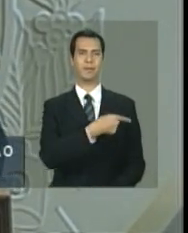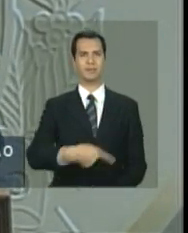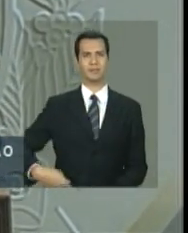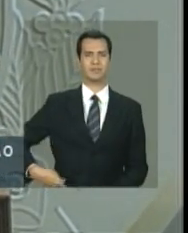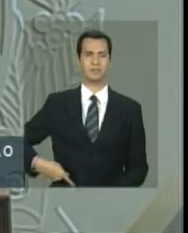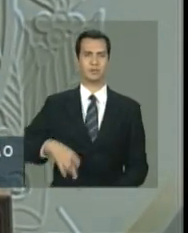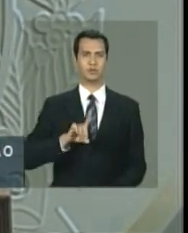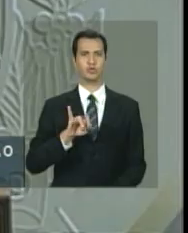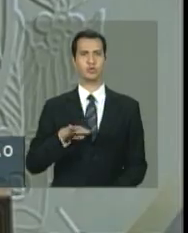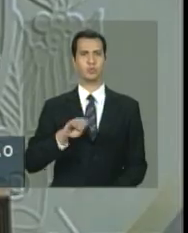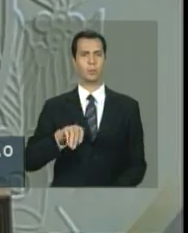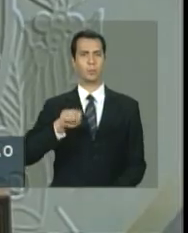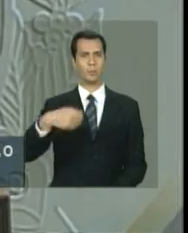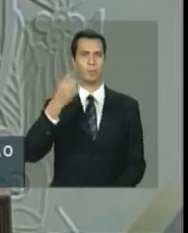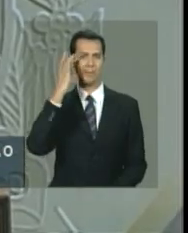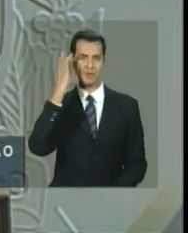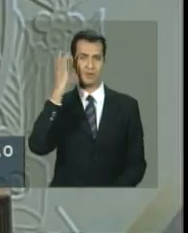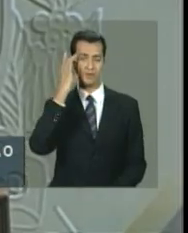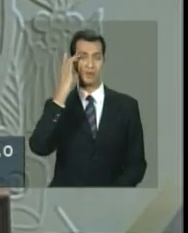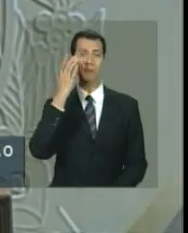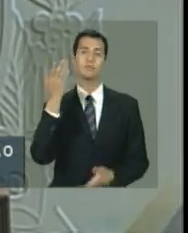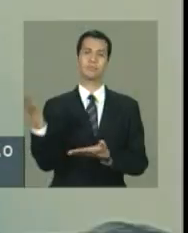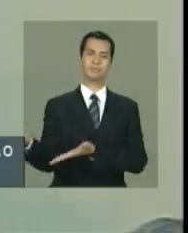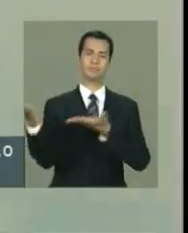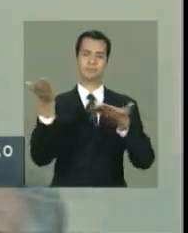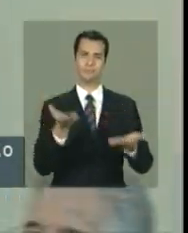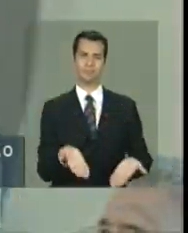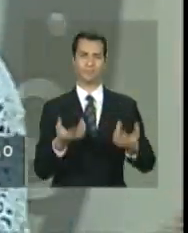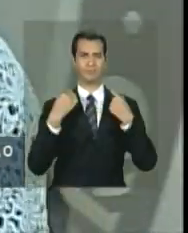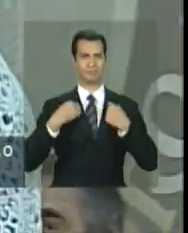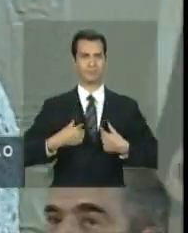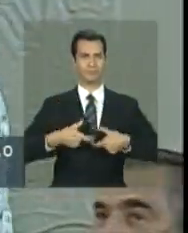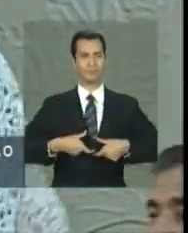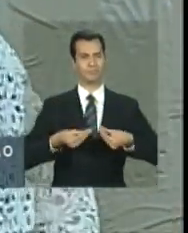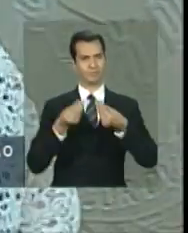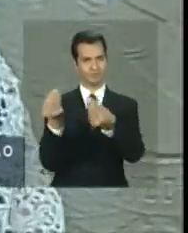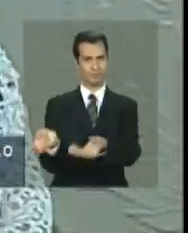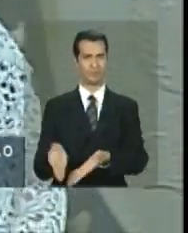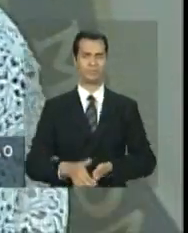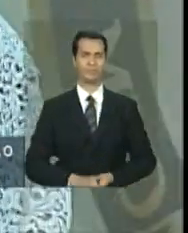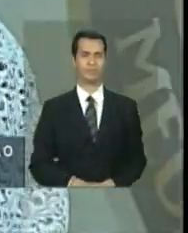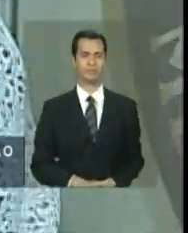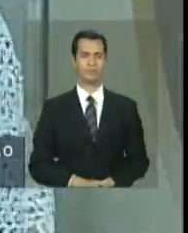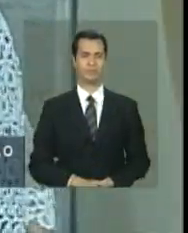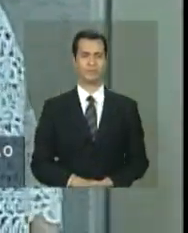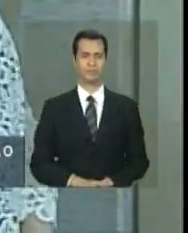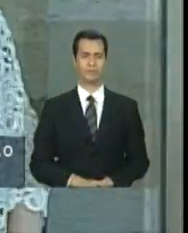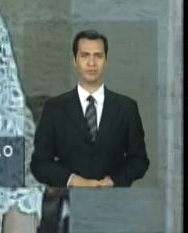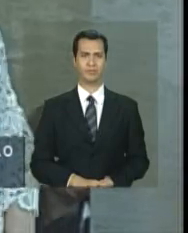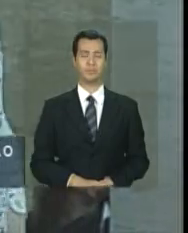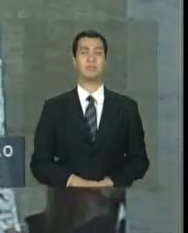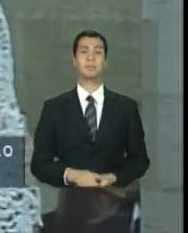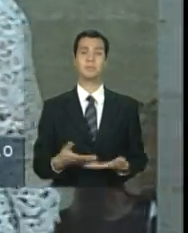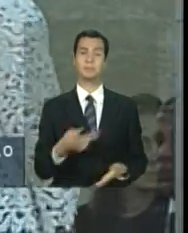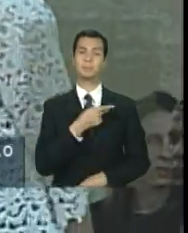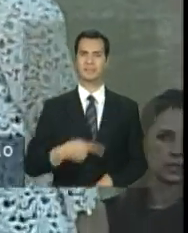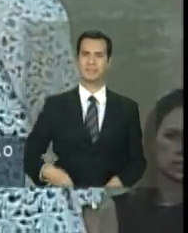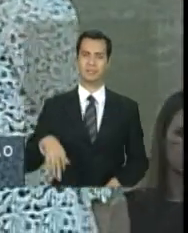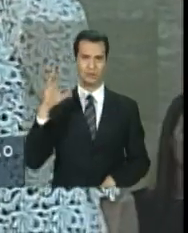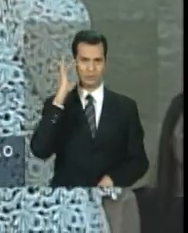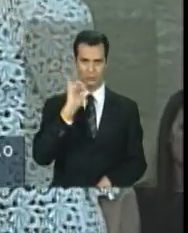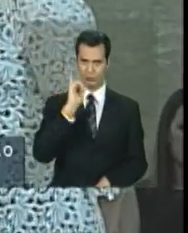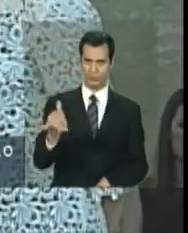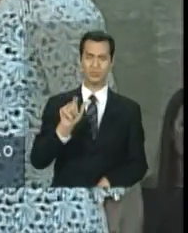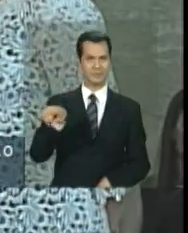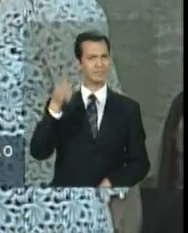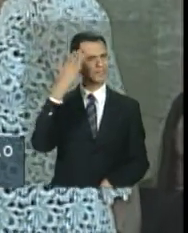República, Dilma Rousseff, para aqui receber a sua homenagem. Presidenta, a senhora sabe, eu tenho certeza